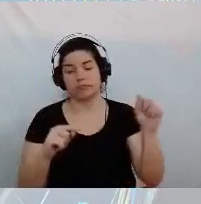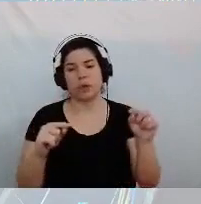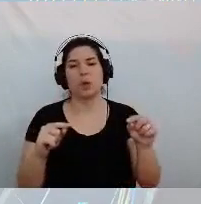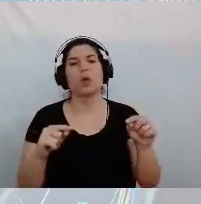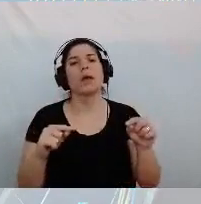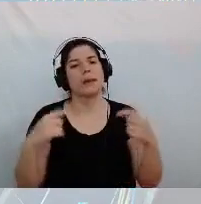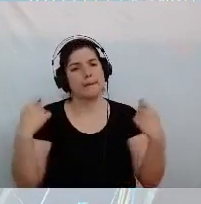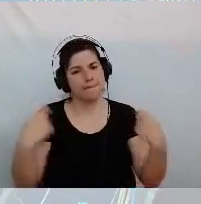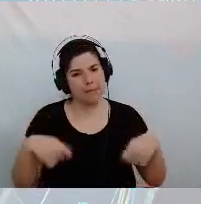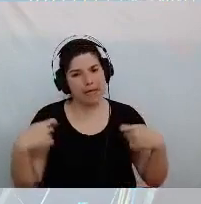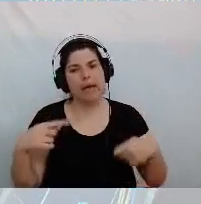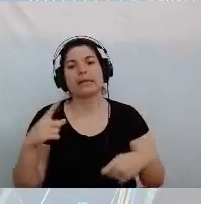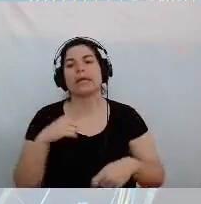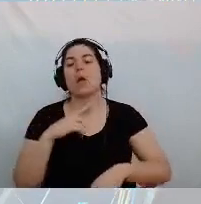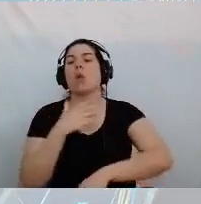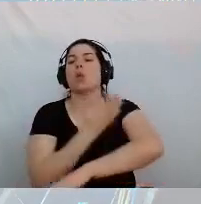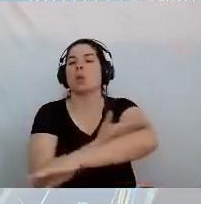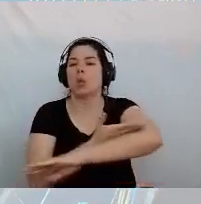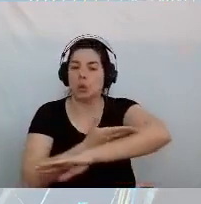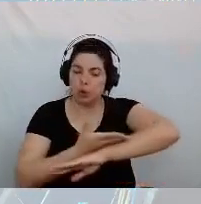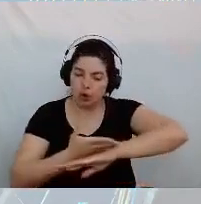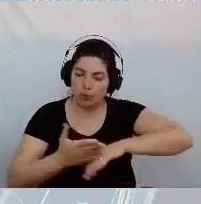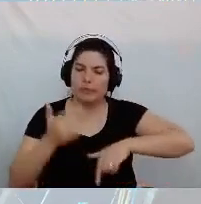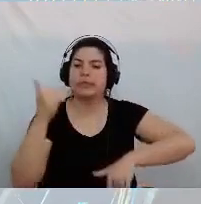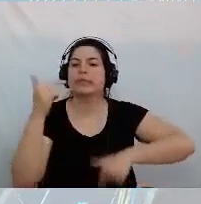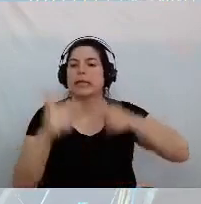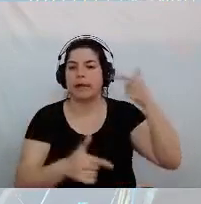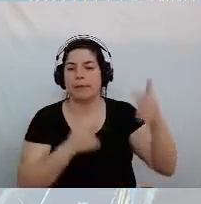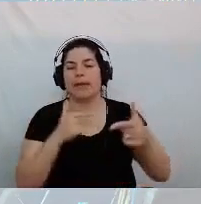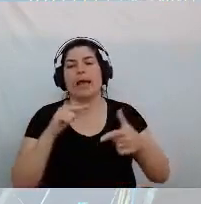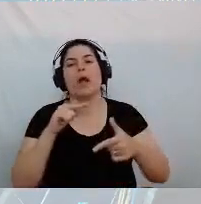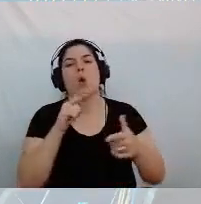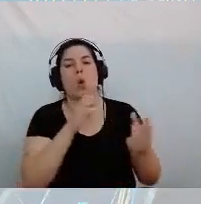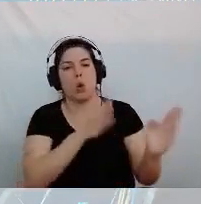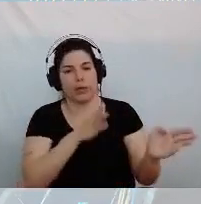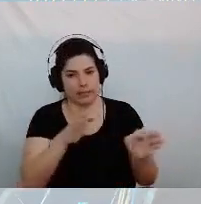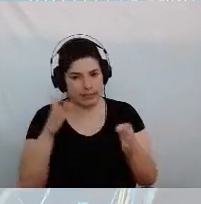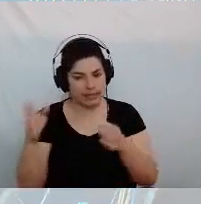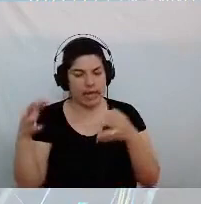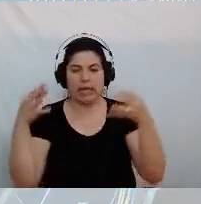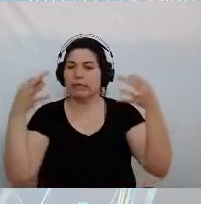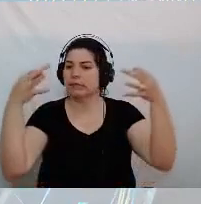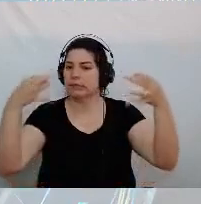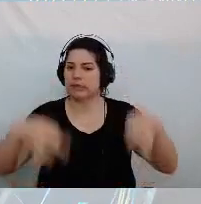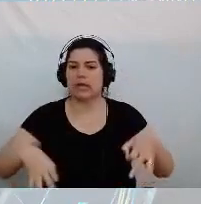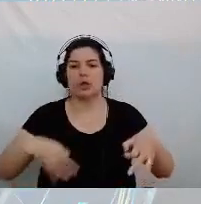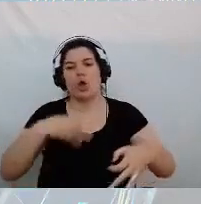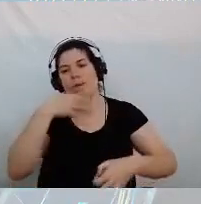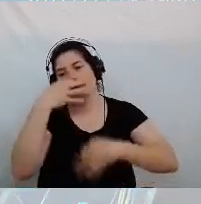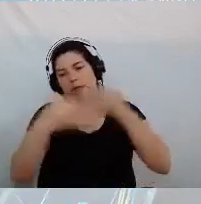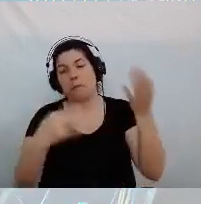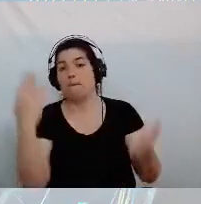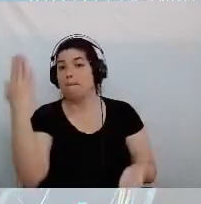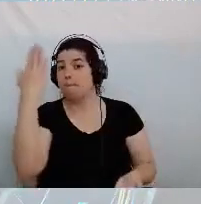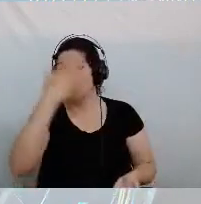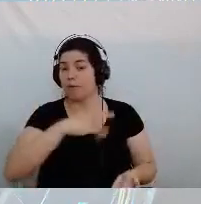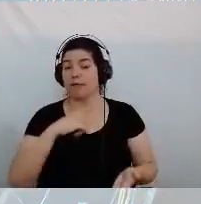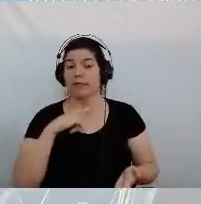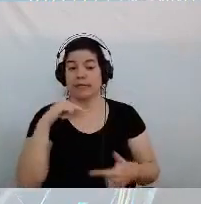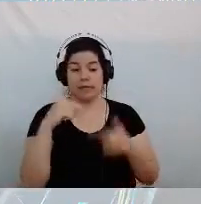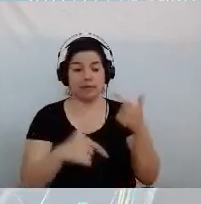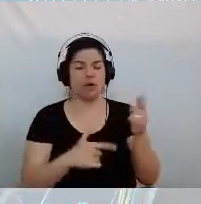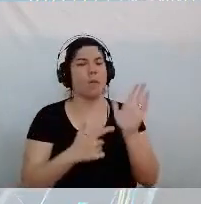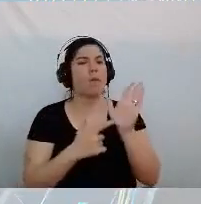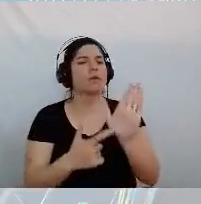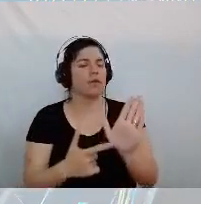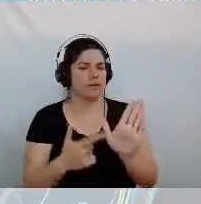no nosso processo de desenvolvimento de capturar e organizar eh adequadamente observações evidências do que a gente tá fazendo deixa eu mostrar um exemplo prático